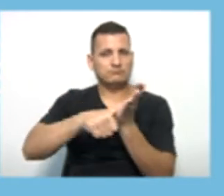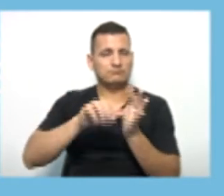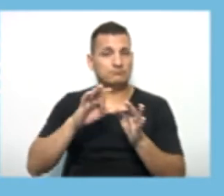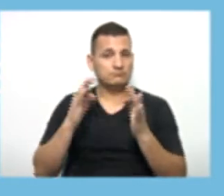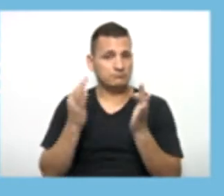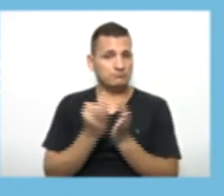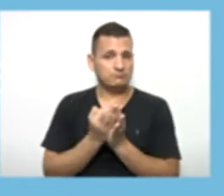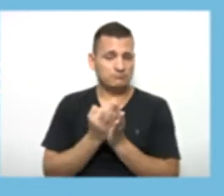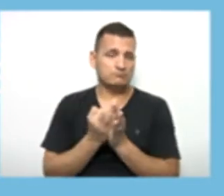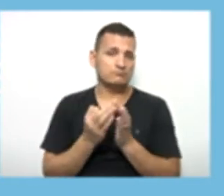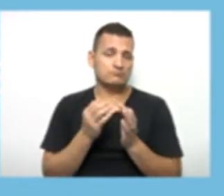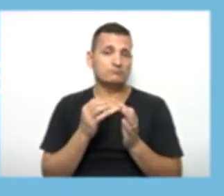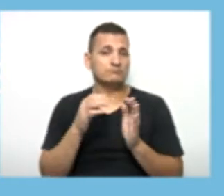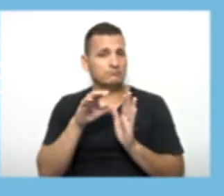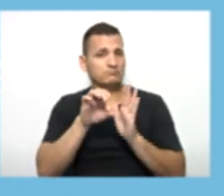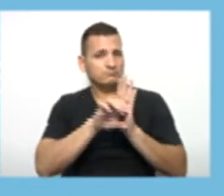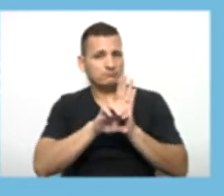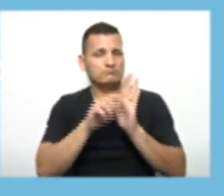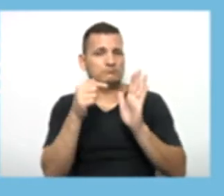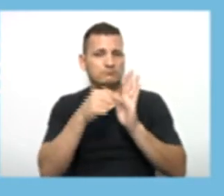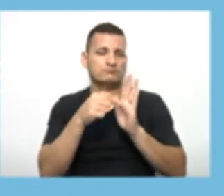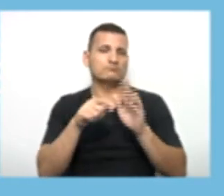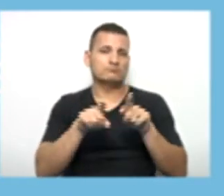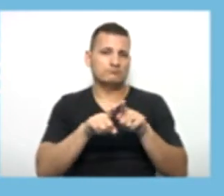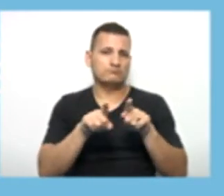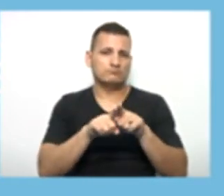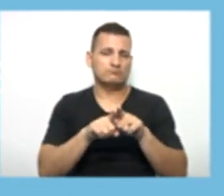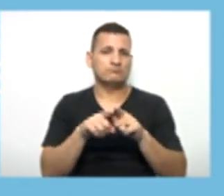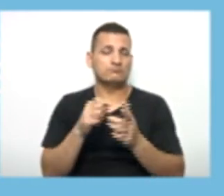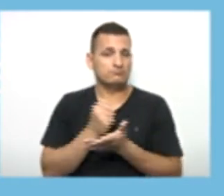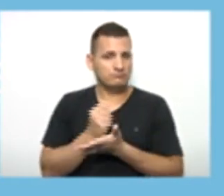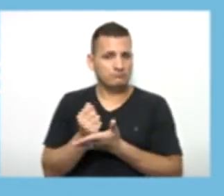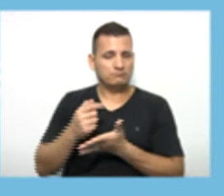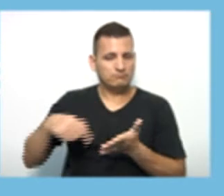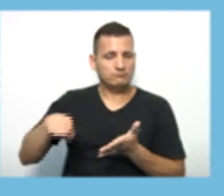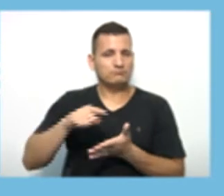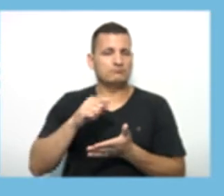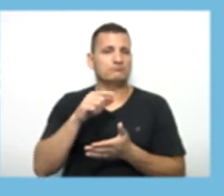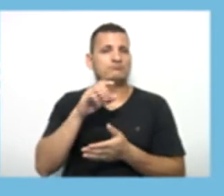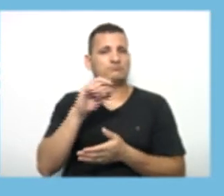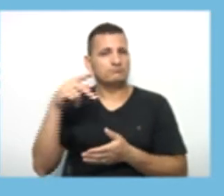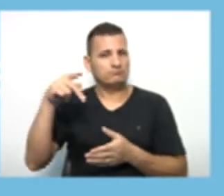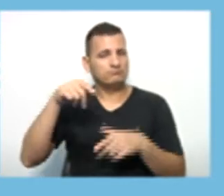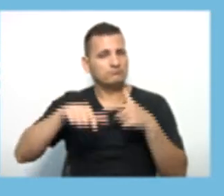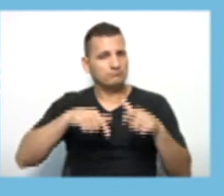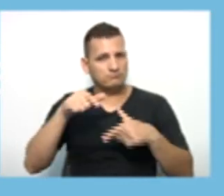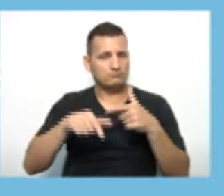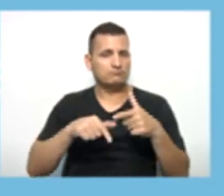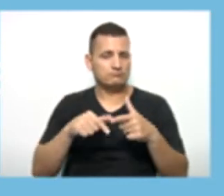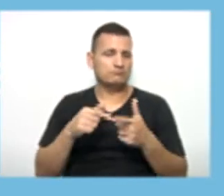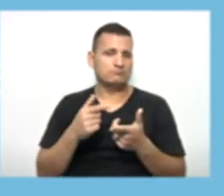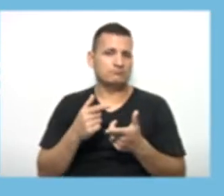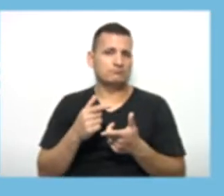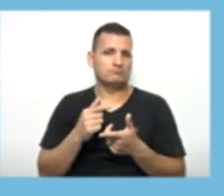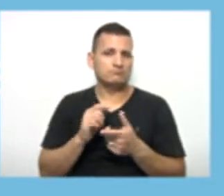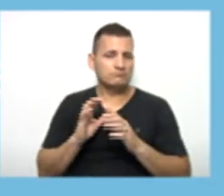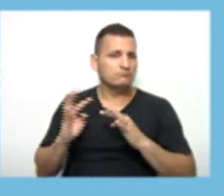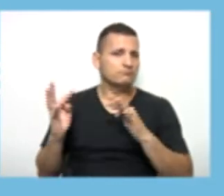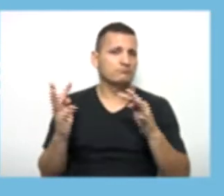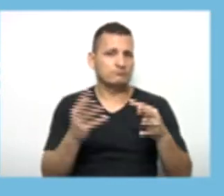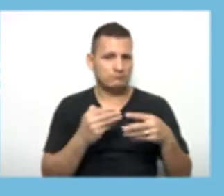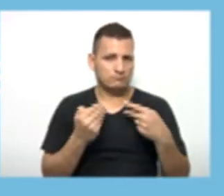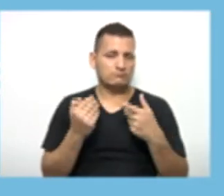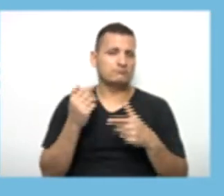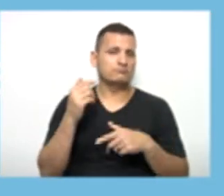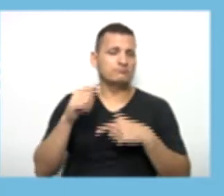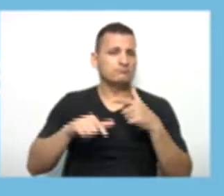quando previsto, em estatuto social, dos empregados da cooperativa, através da contribuição de todos os que operam com